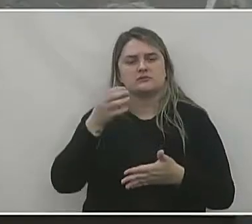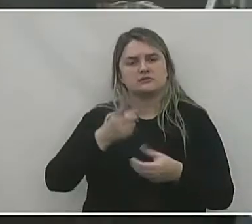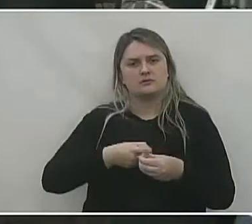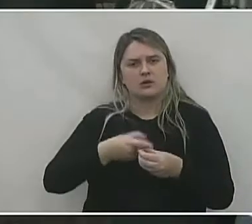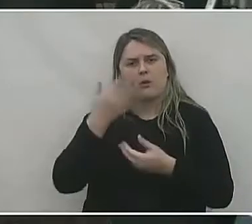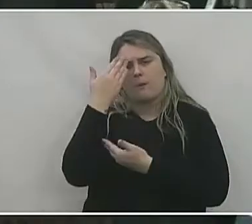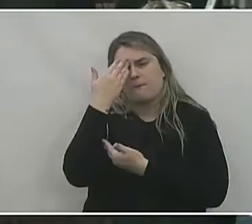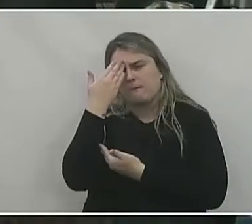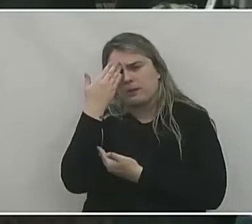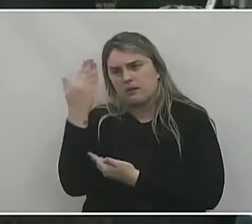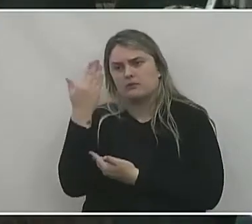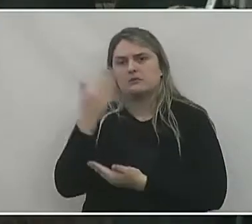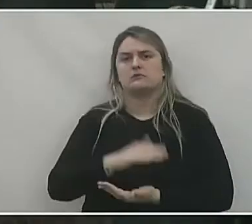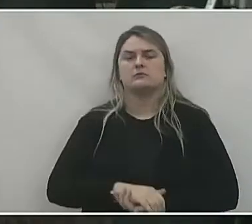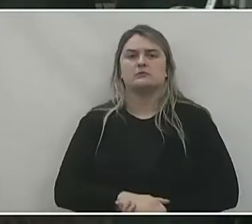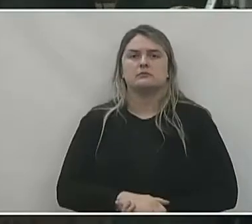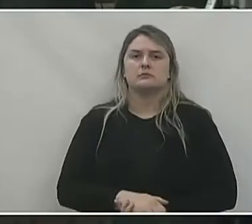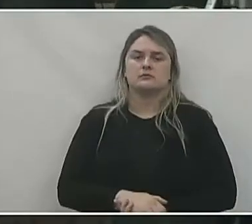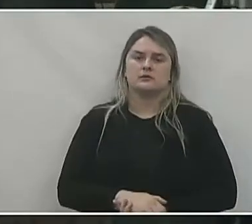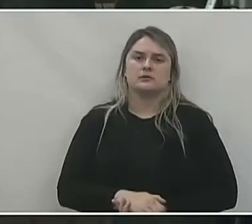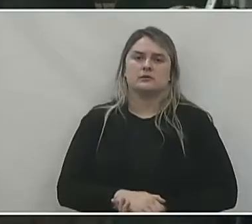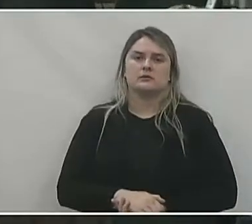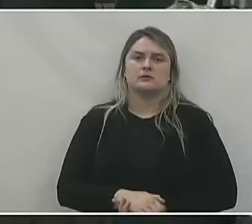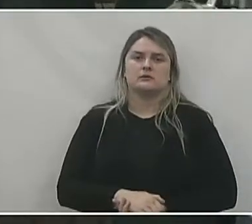isso. Obrigado.